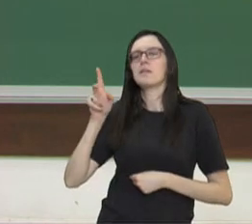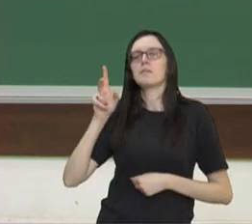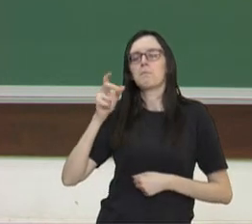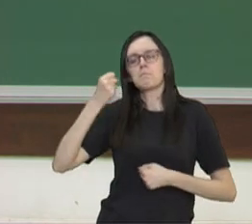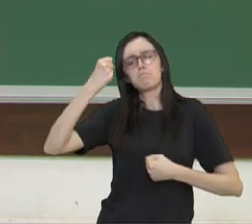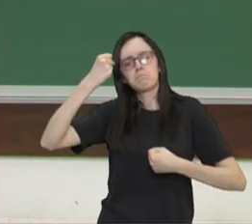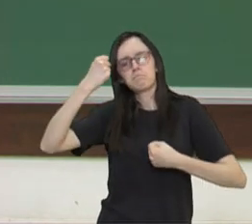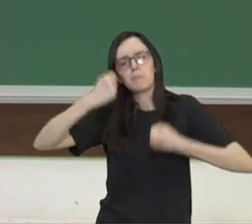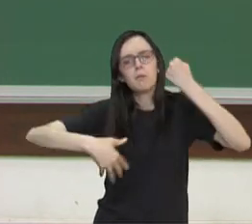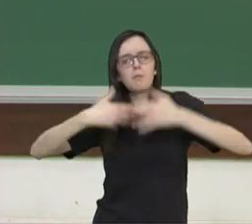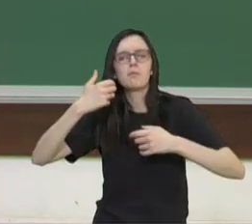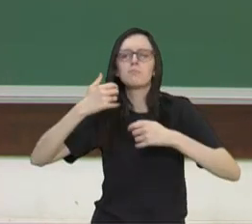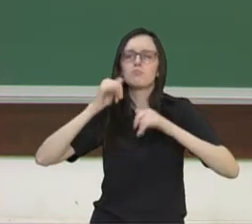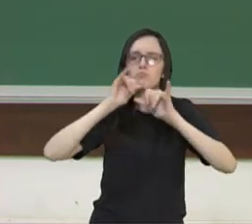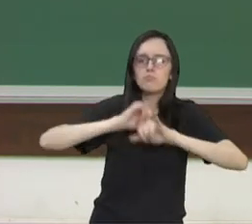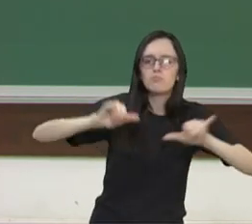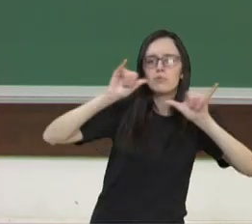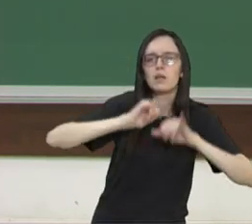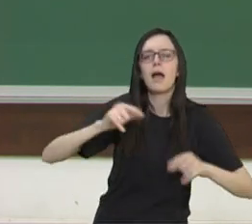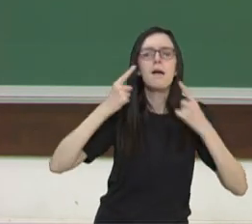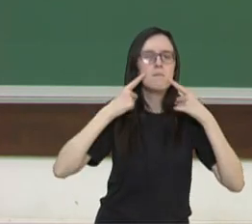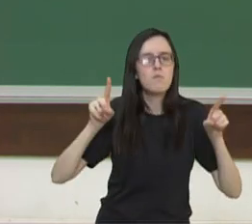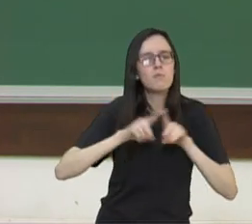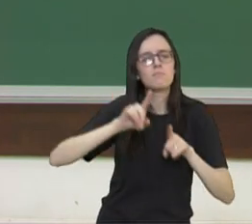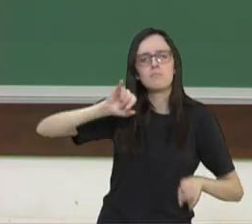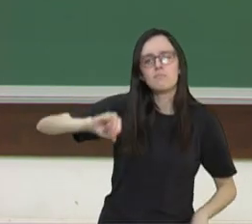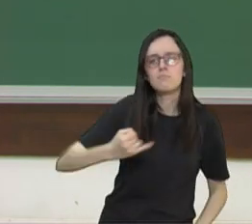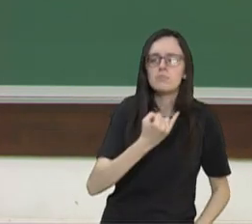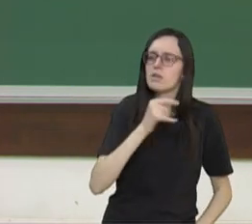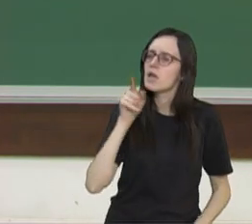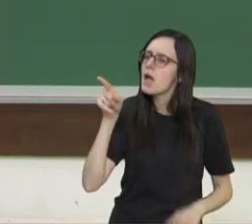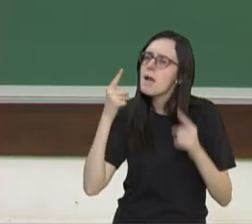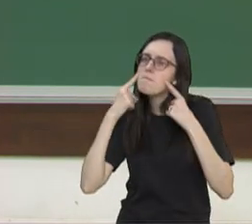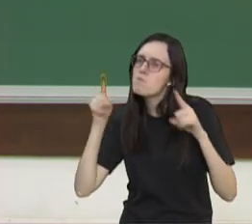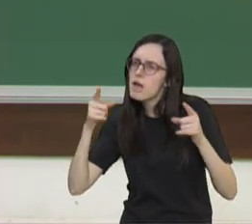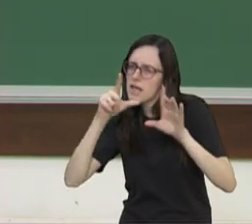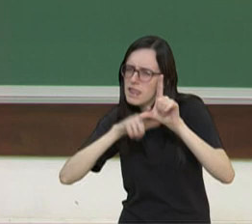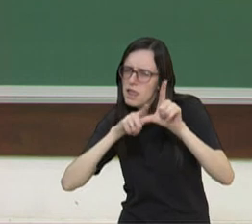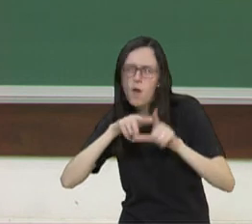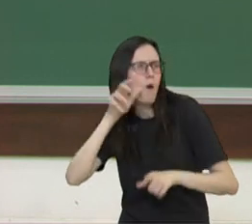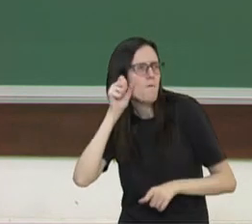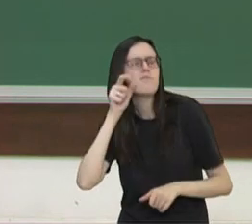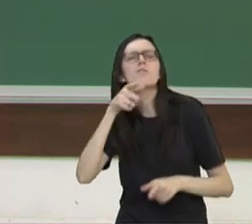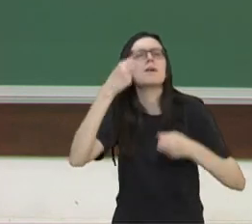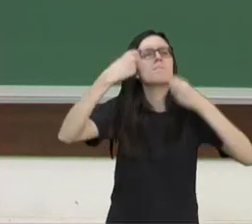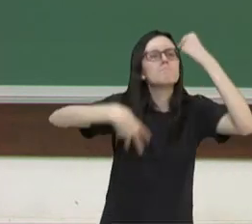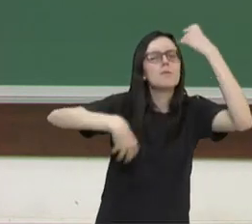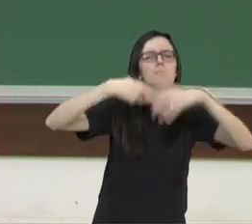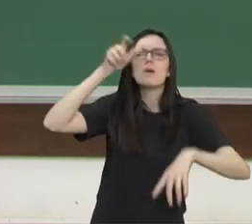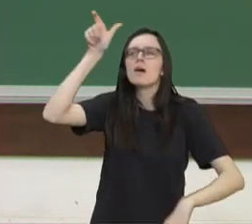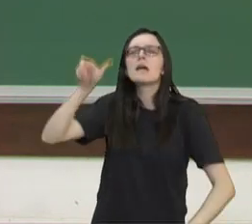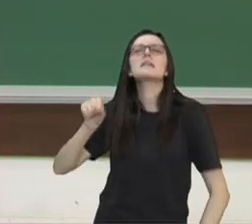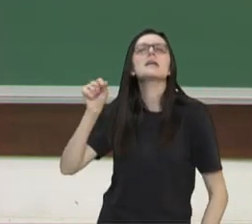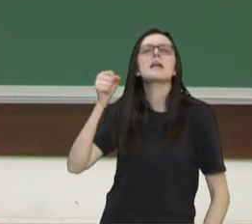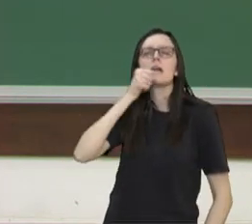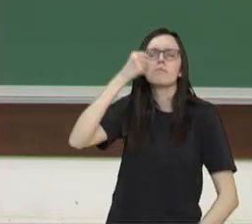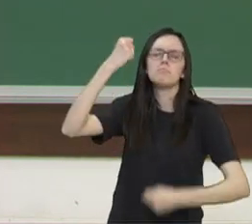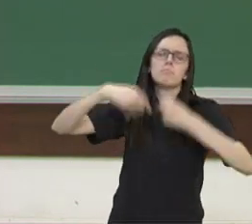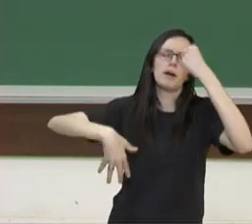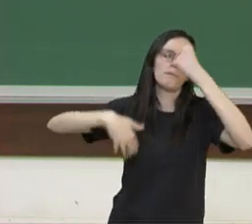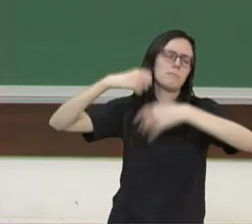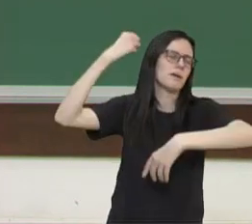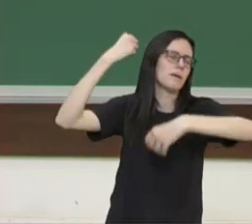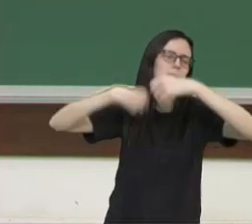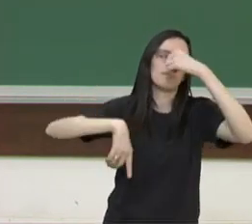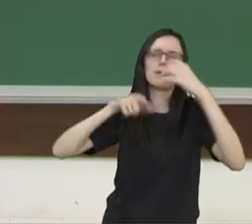ele contava sobre o artista, comentava a letra da música e fazia um panorama geral da música brasileira. Então